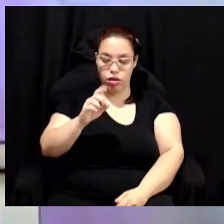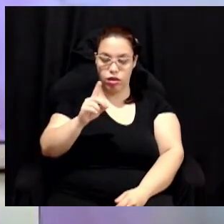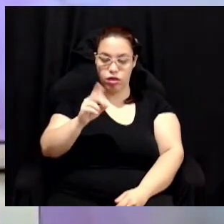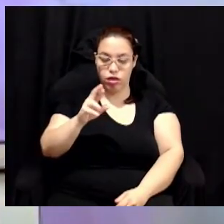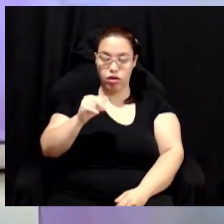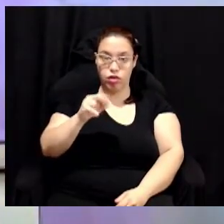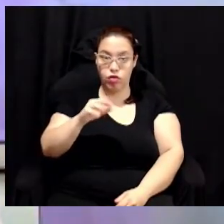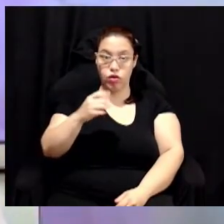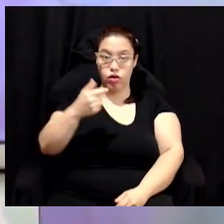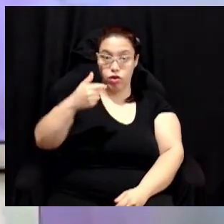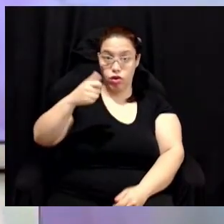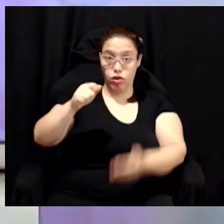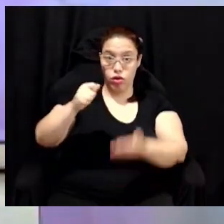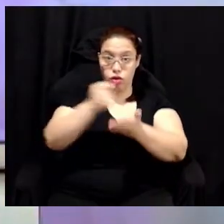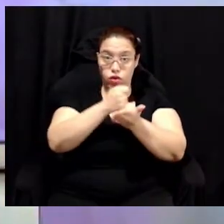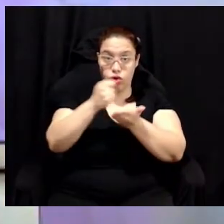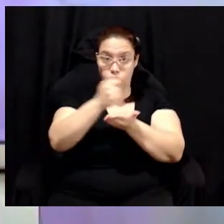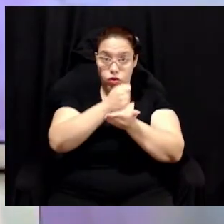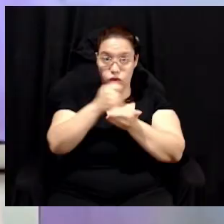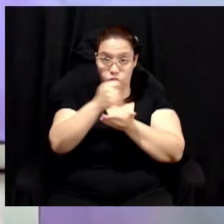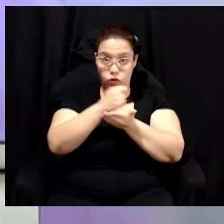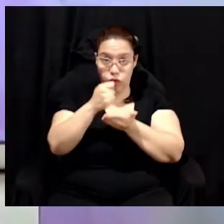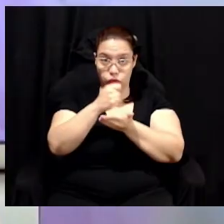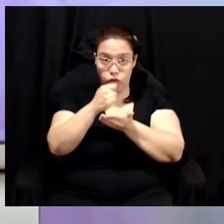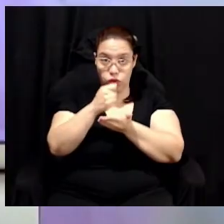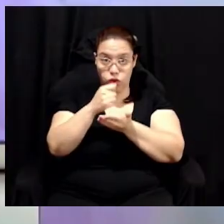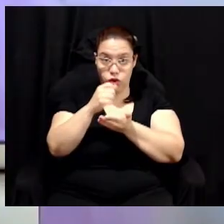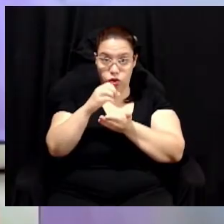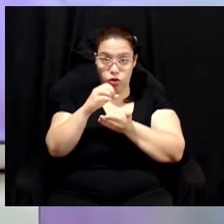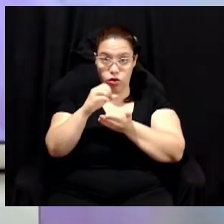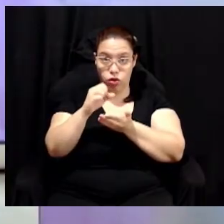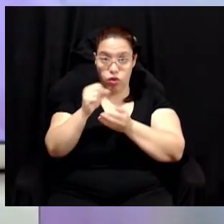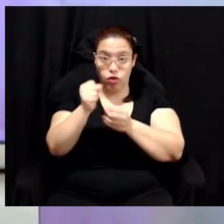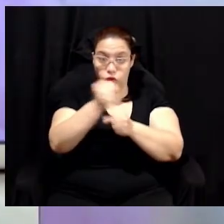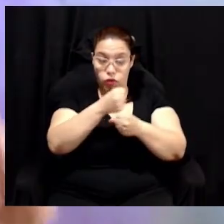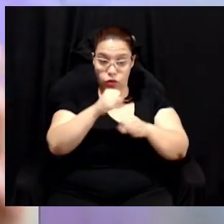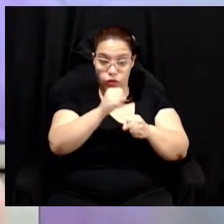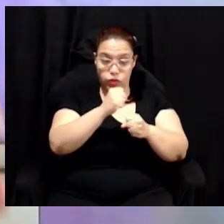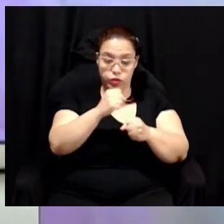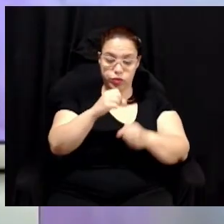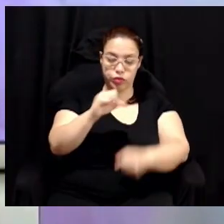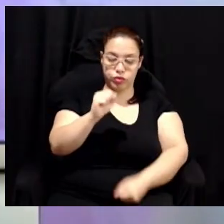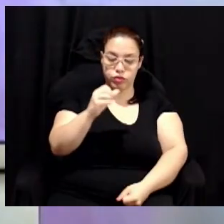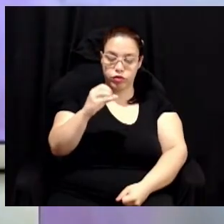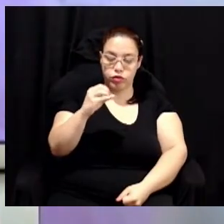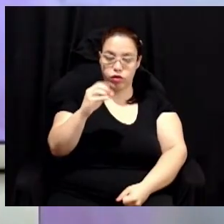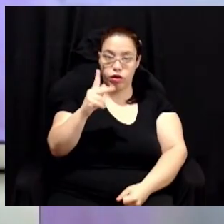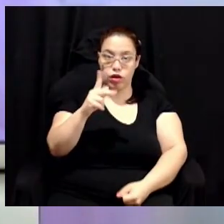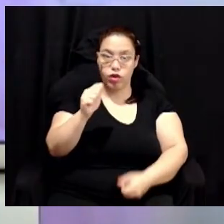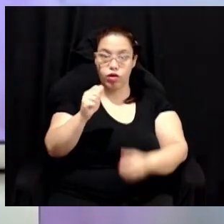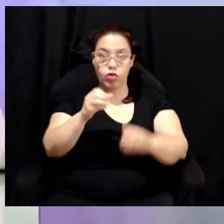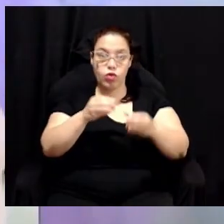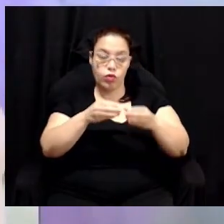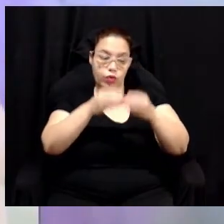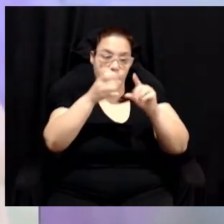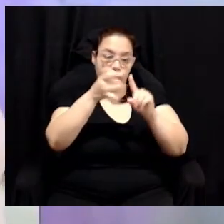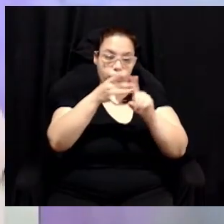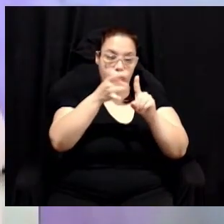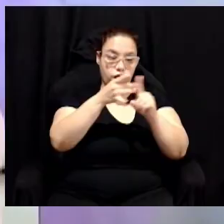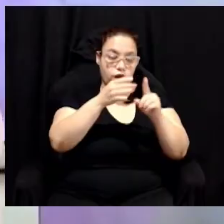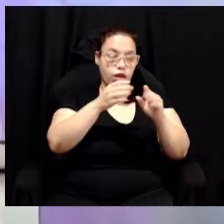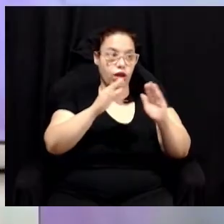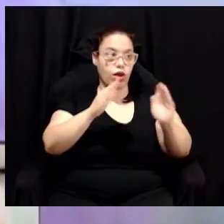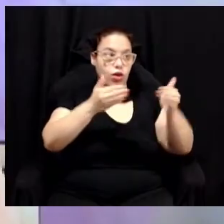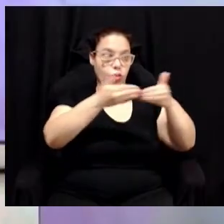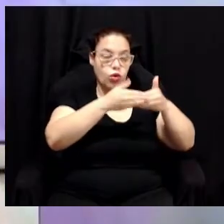7 colheres de sopa e bate no mixer ou no liquidificador, faz uma farinha. E aí guarda dentro de um pote de vidro na sua